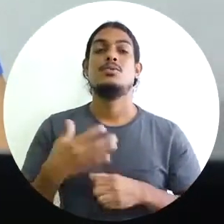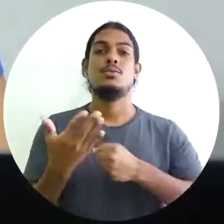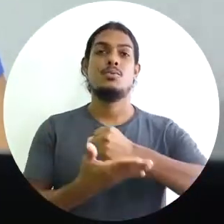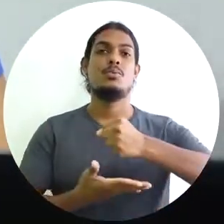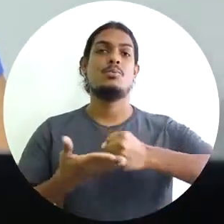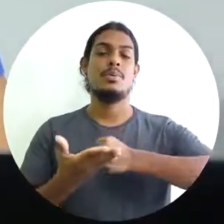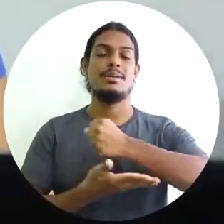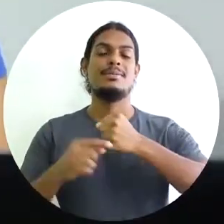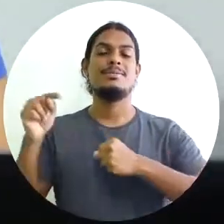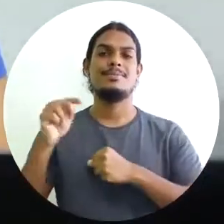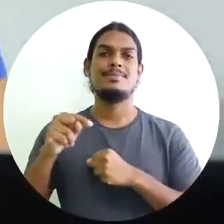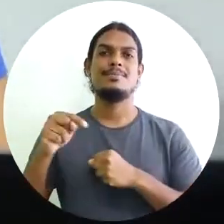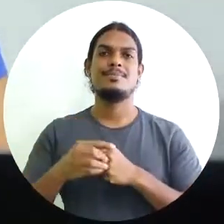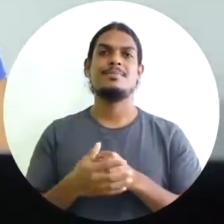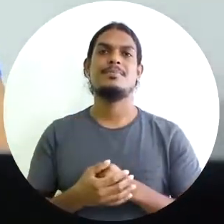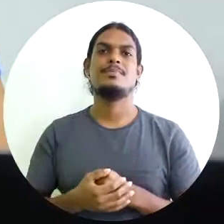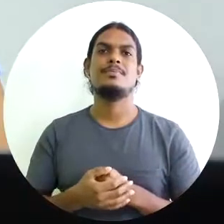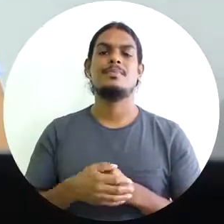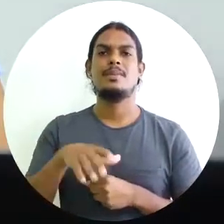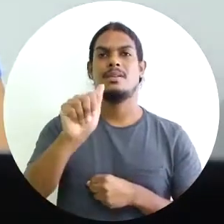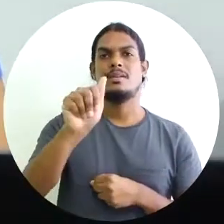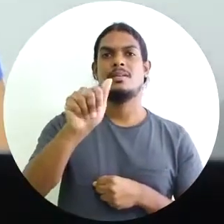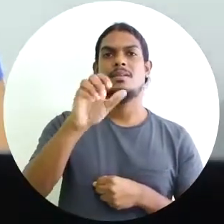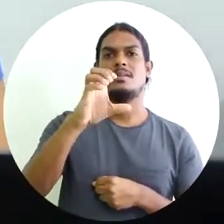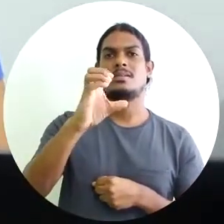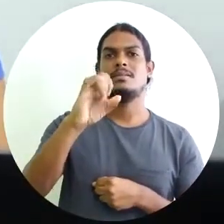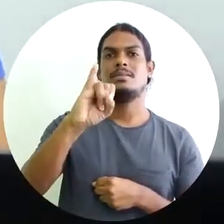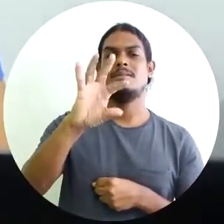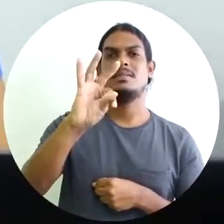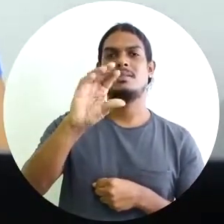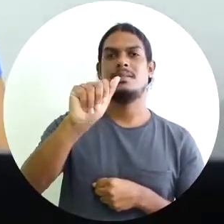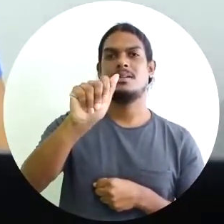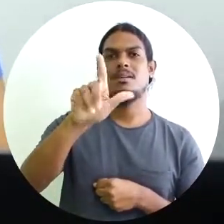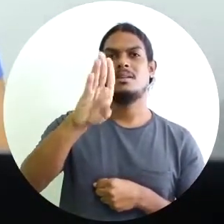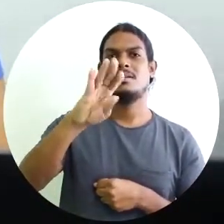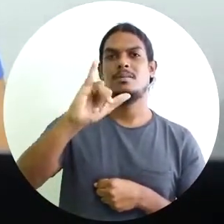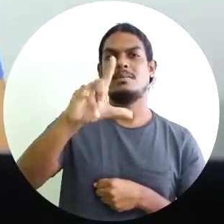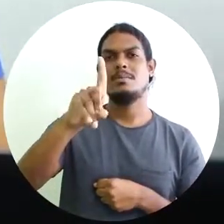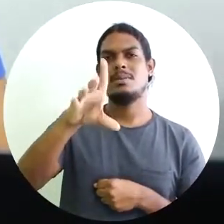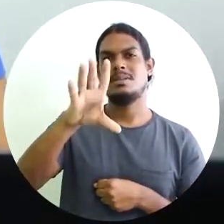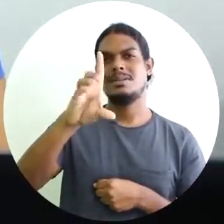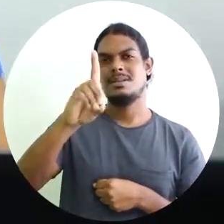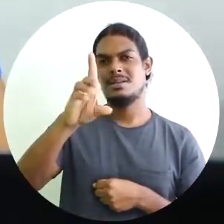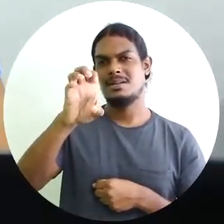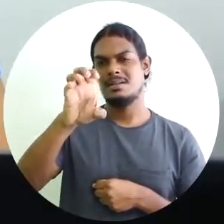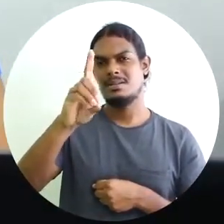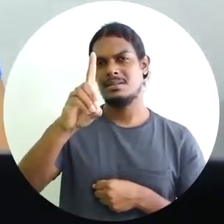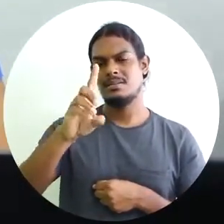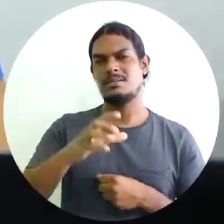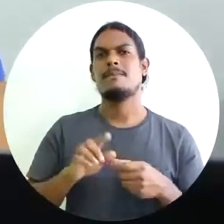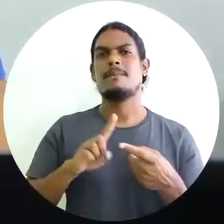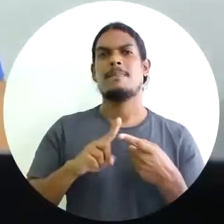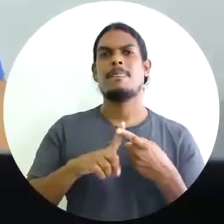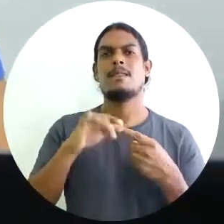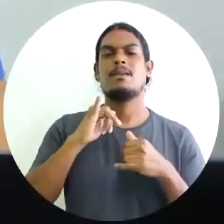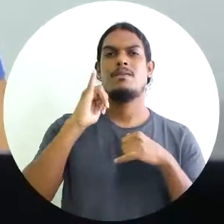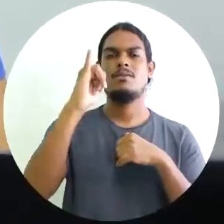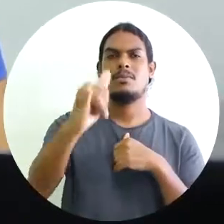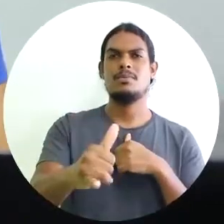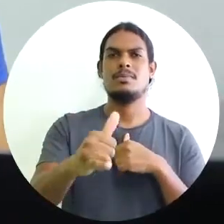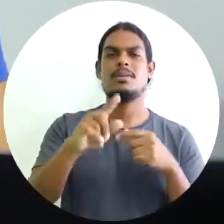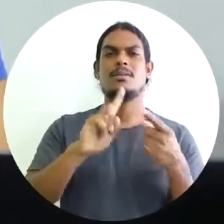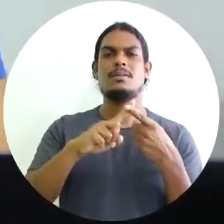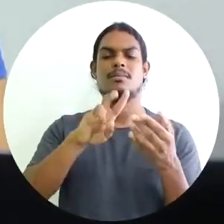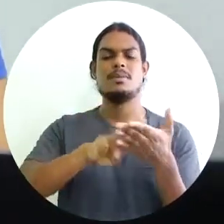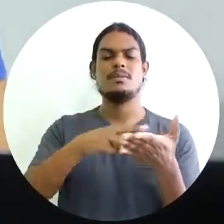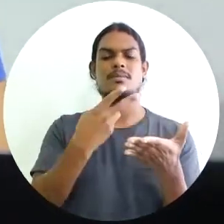eles são necessários, mas os básicos são esses, né? Aceitabilidade, institucionalidade, interpretabilidade